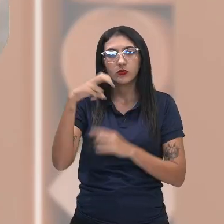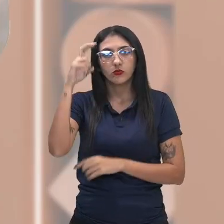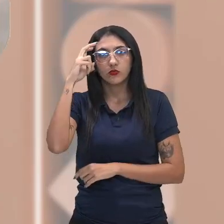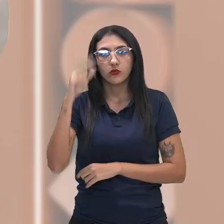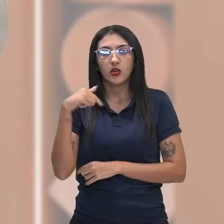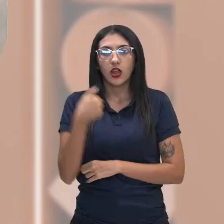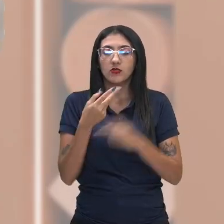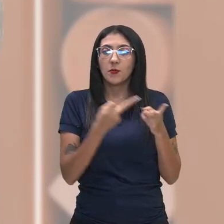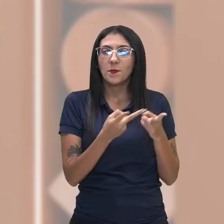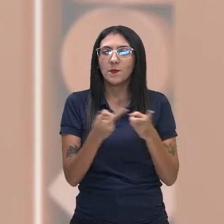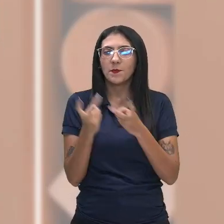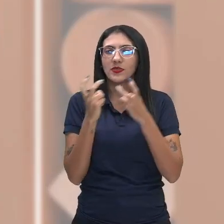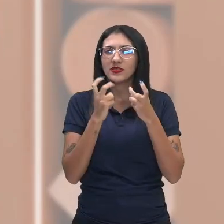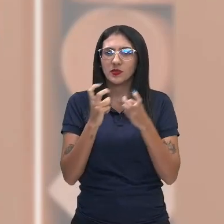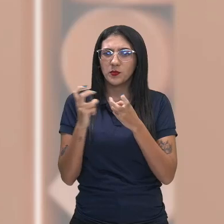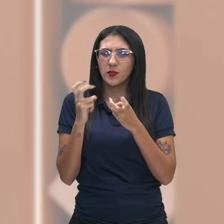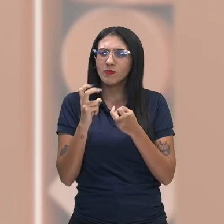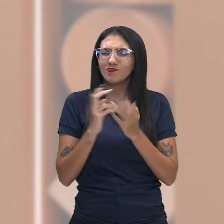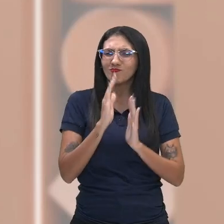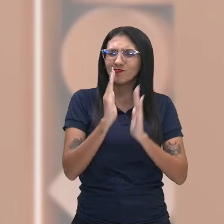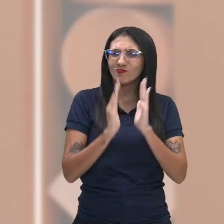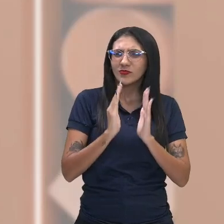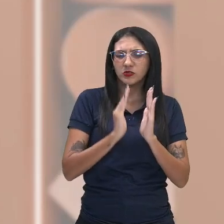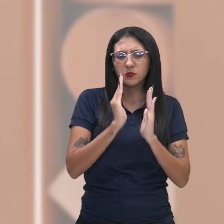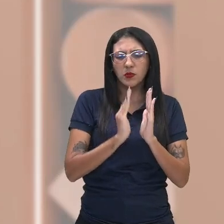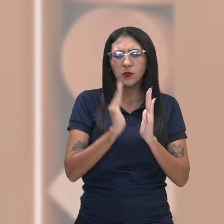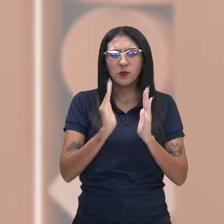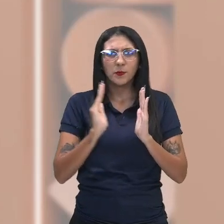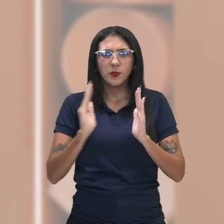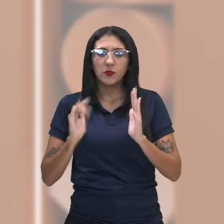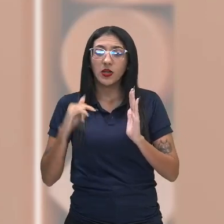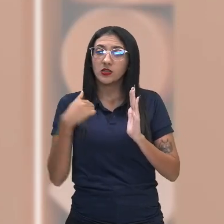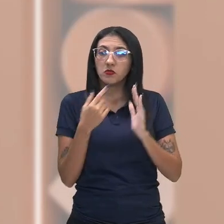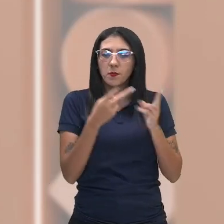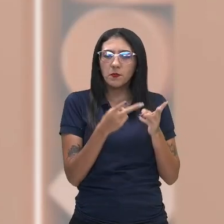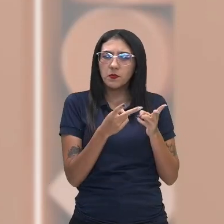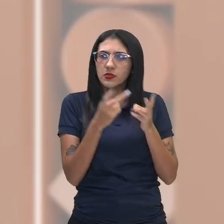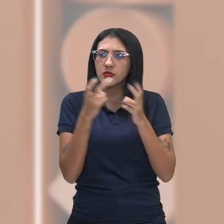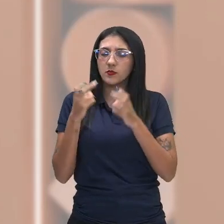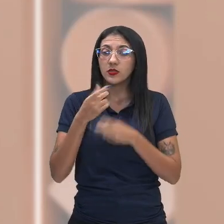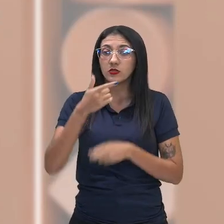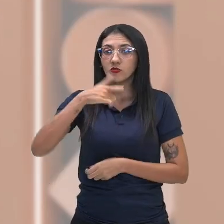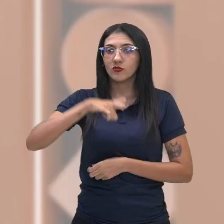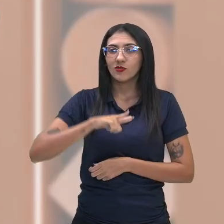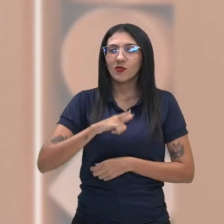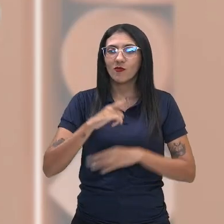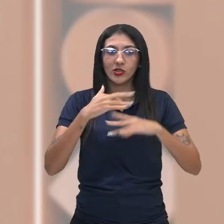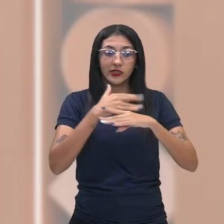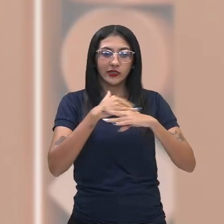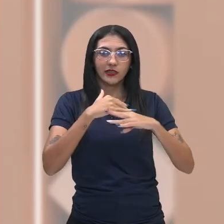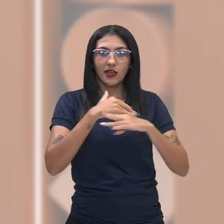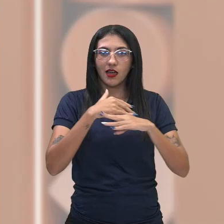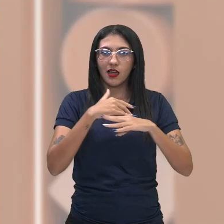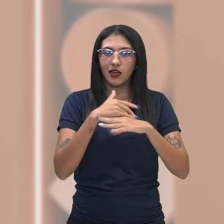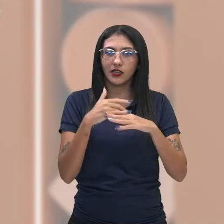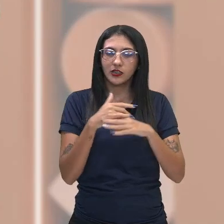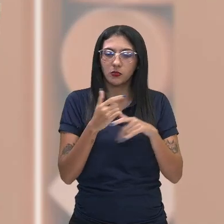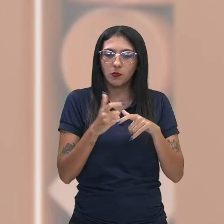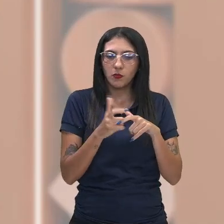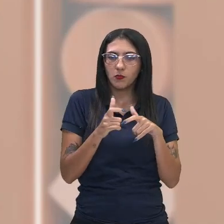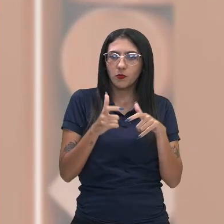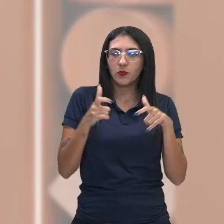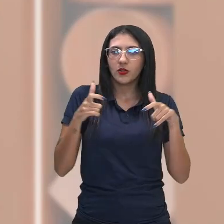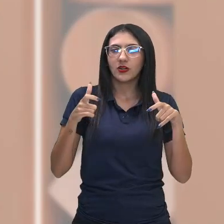ver que, paulatinamente, nós vamos ver as cidades ganhando um novo fôlego e o comércio